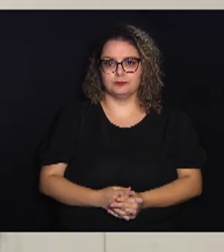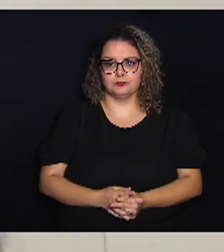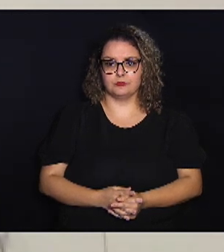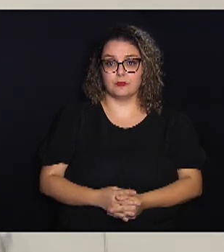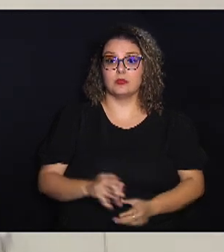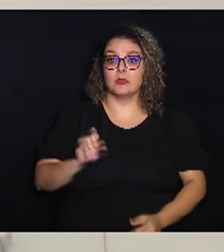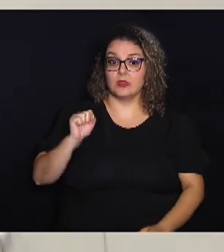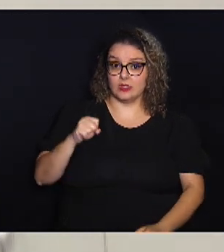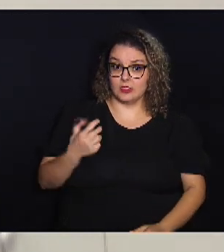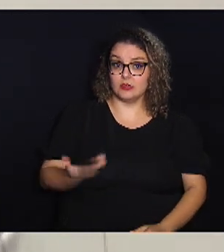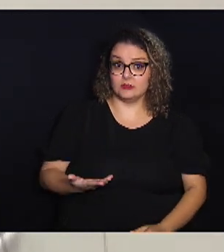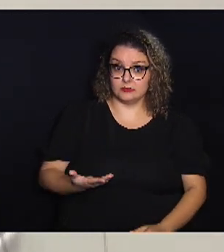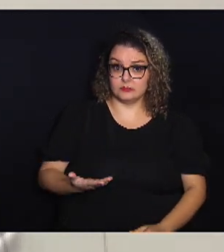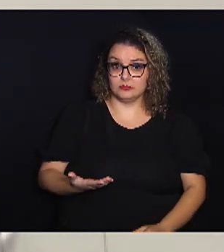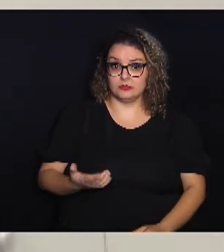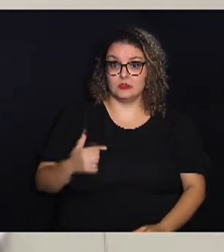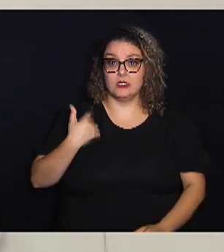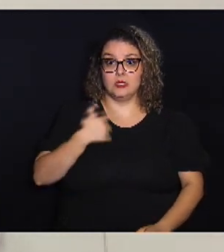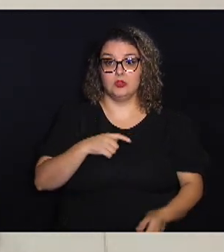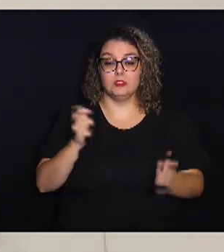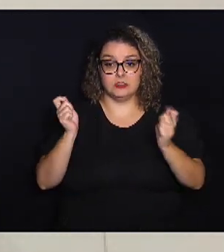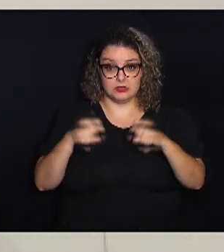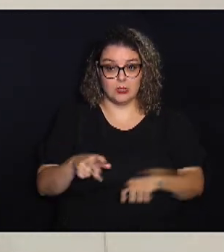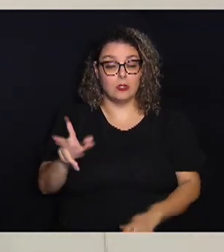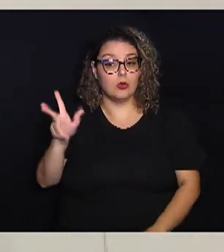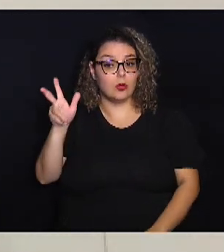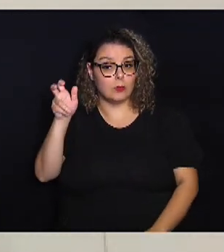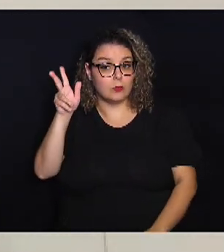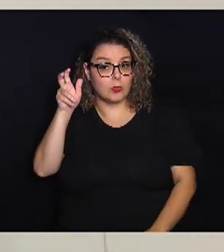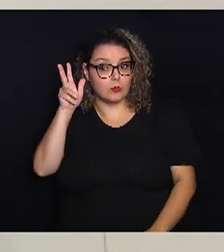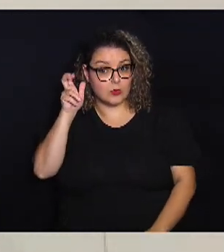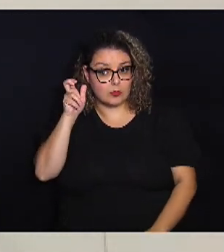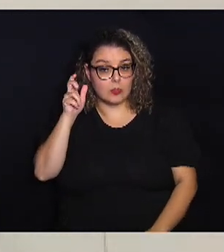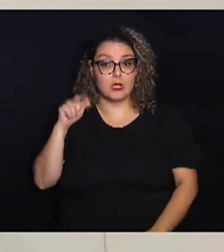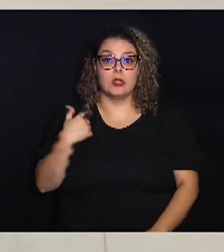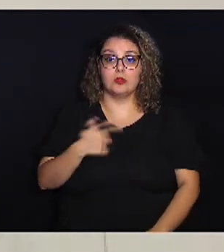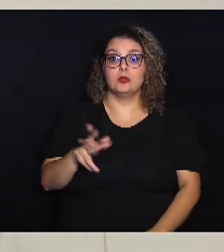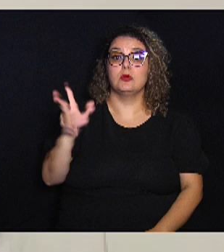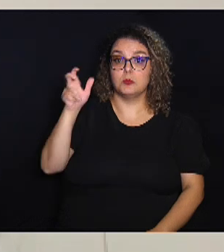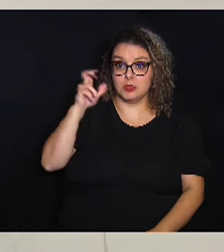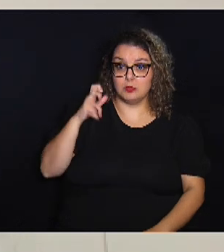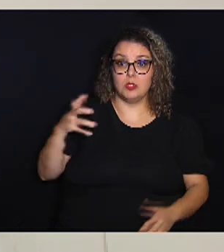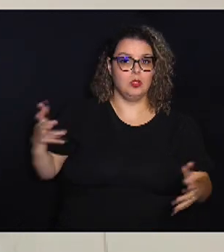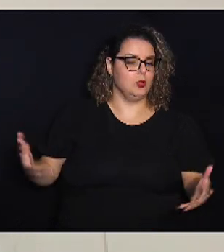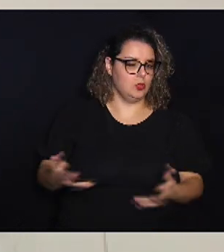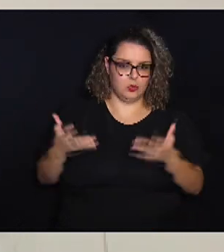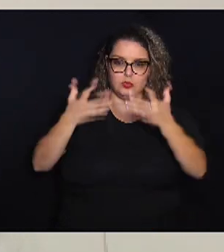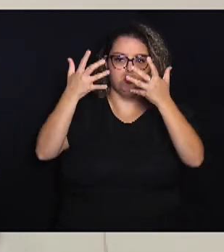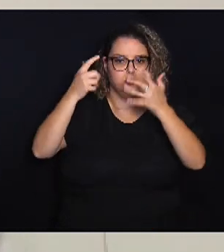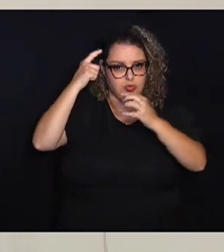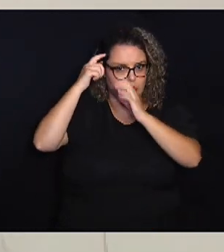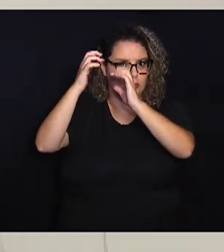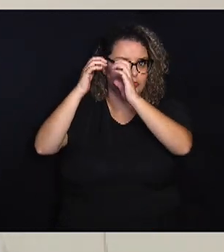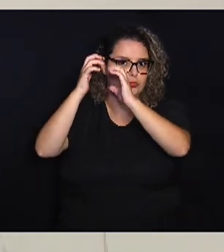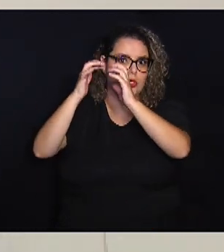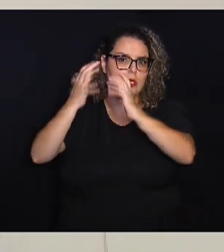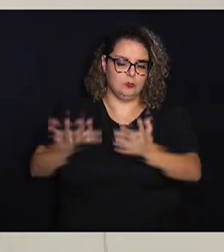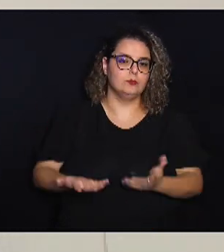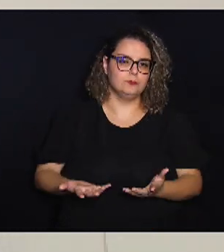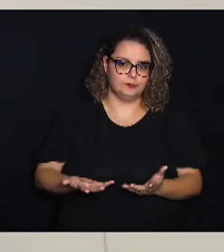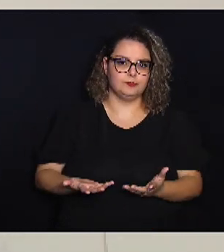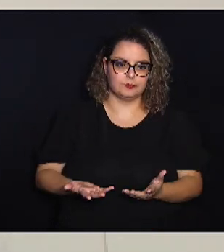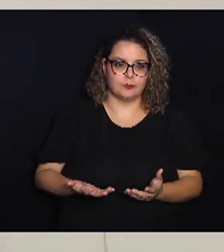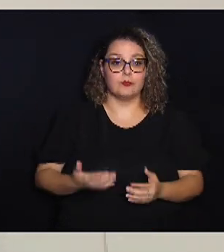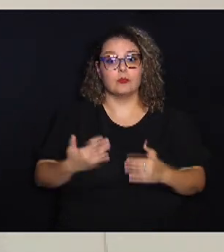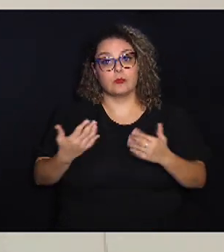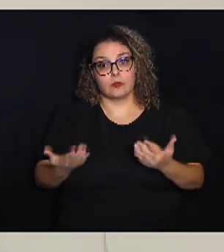Isso. A nossa capacidade de ouvir, né, a nossa audição, ela estimula diretamente nosso cérebro. Então, com isso,